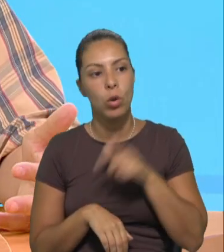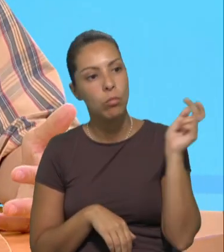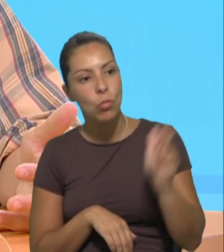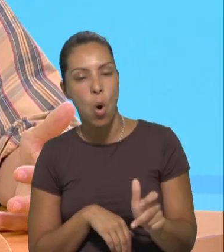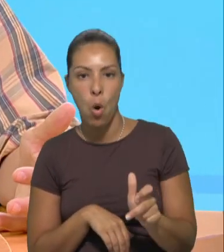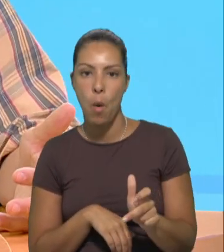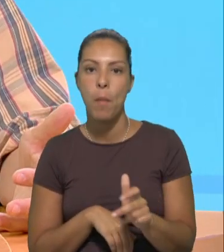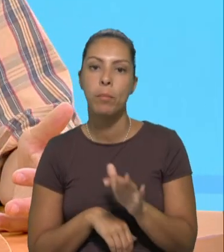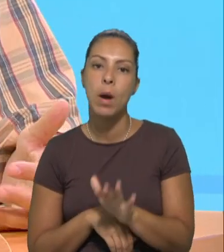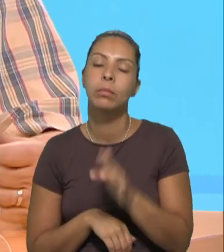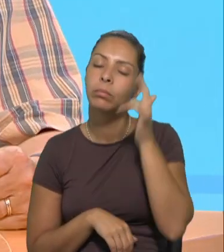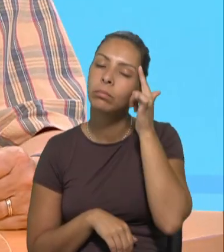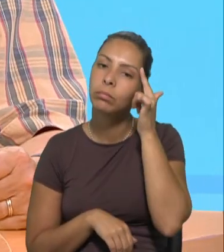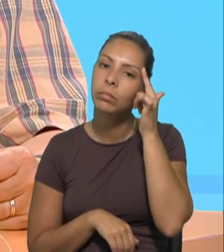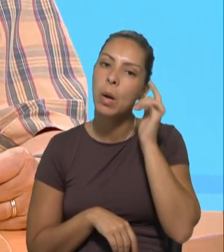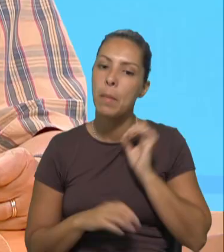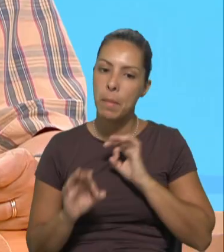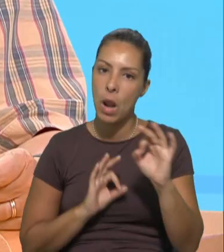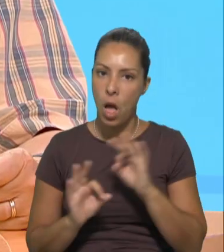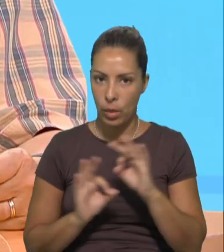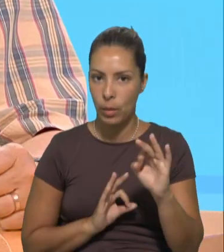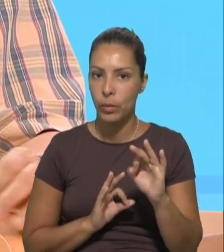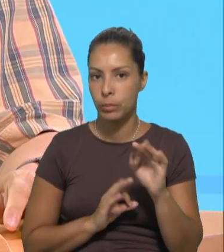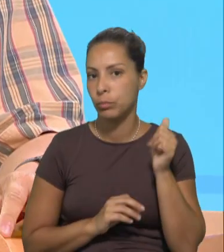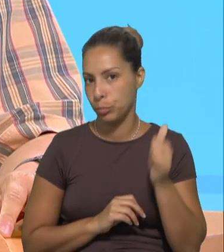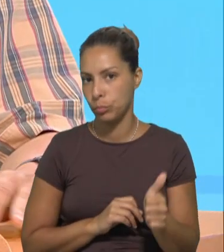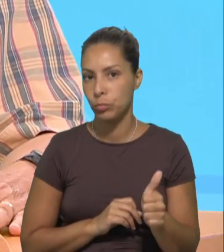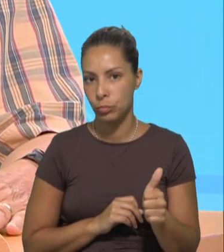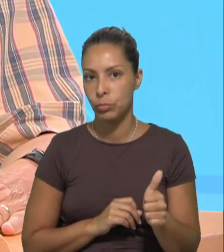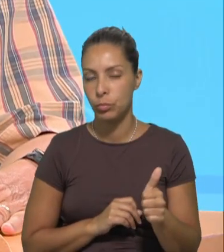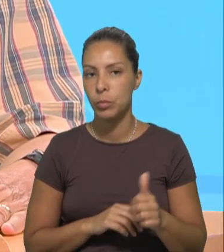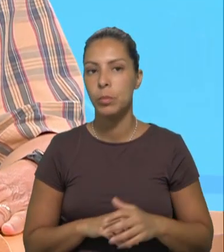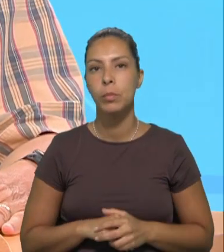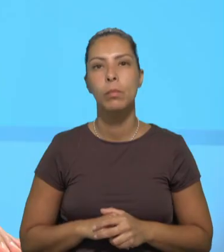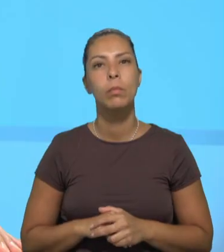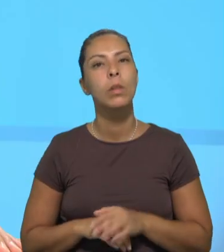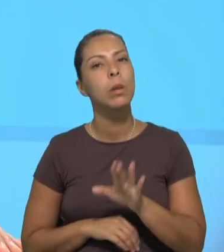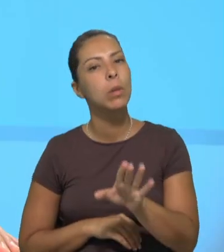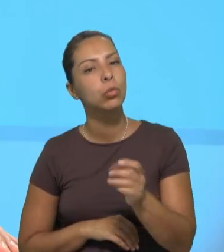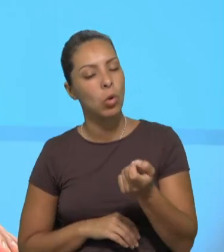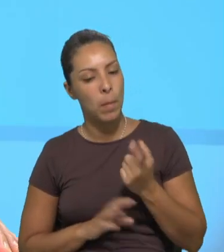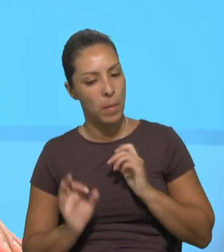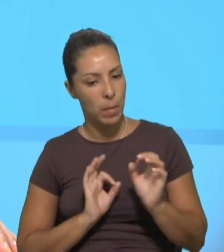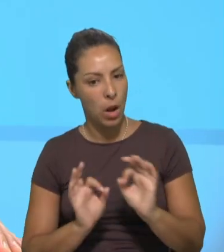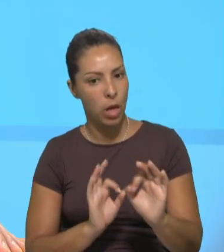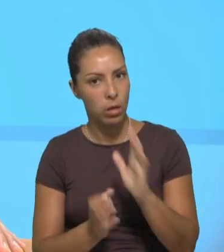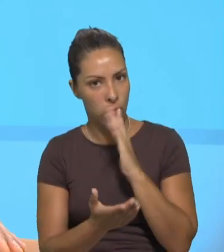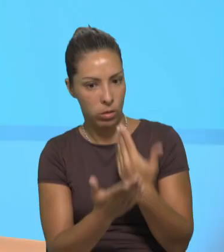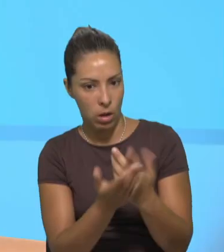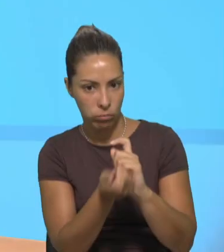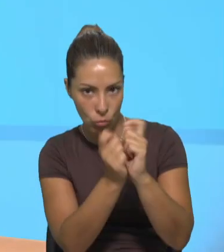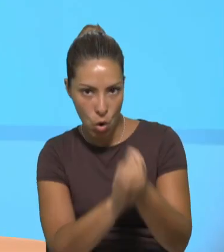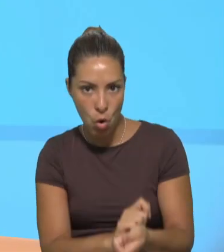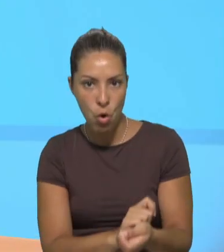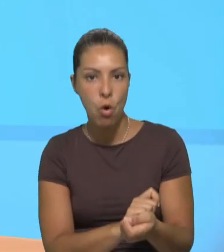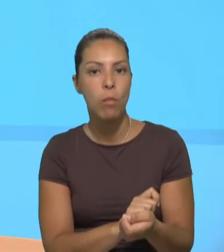todo momento preparado para receber esse mas será uma advertência de estar preparado para transformar. Exatamente. Para fazer